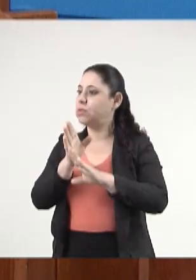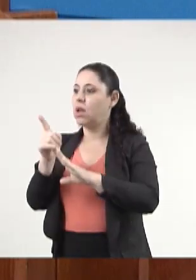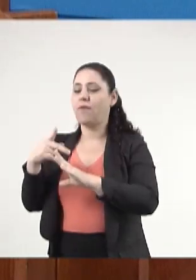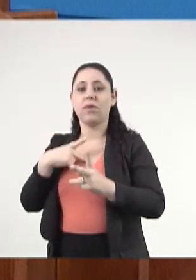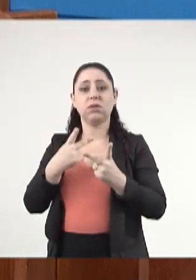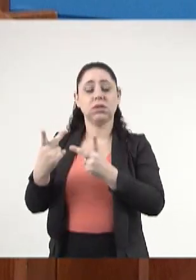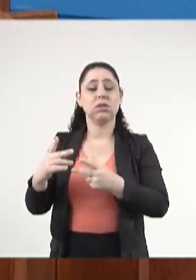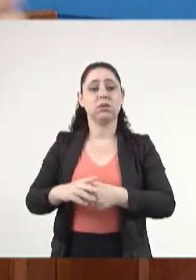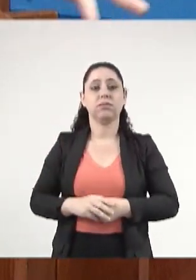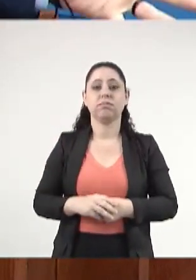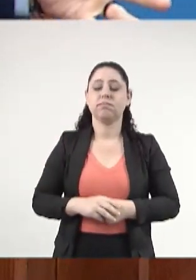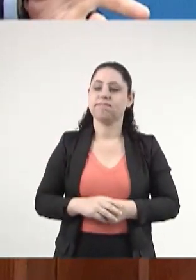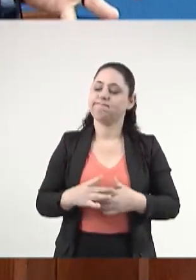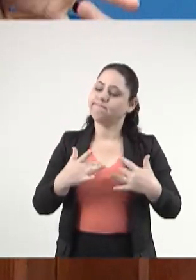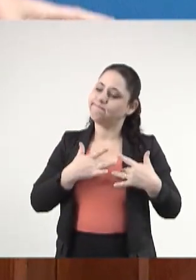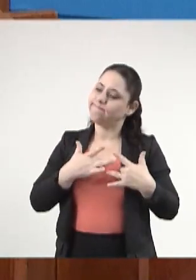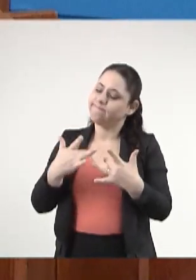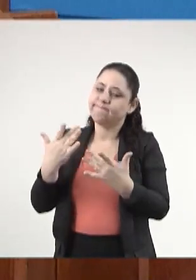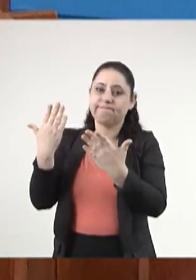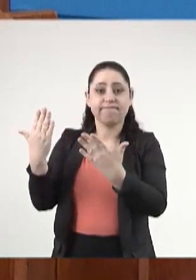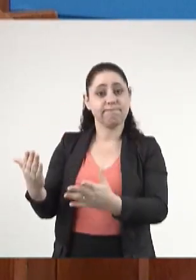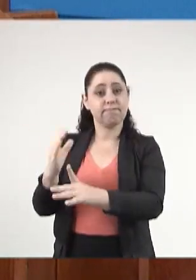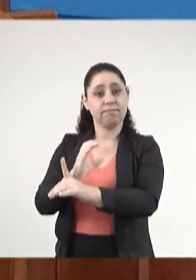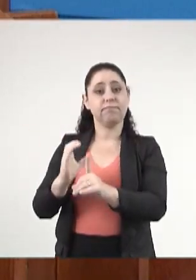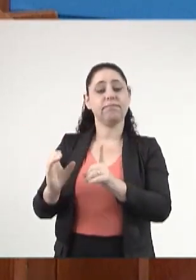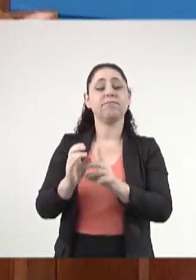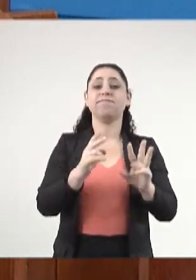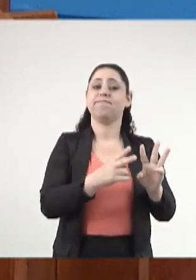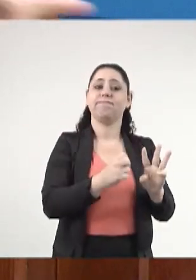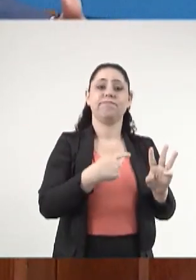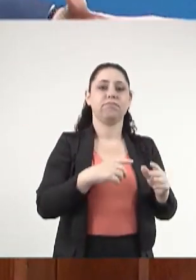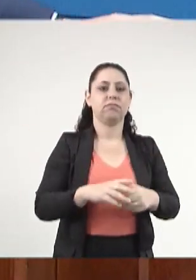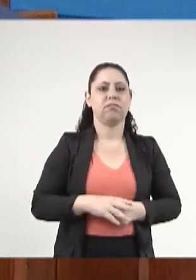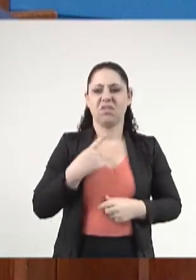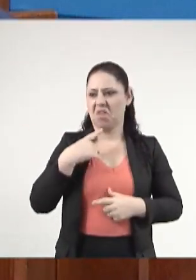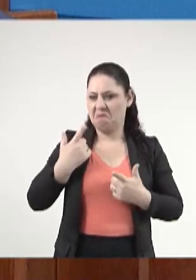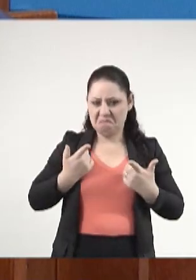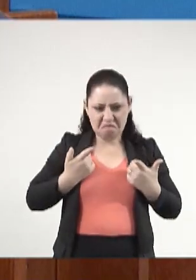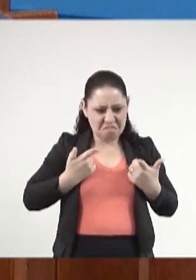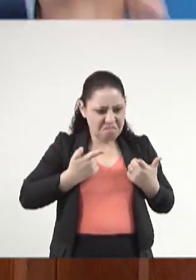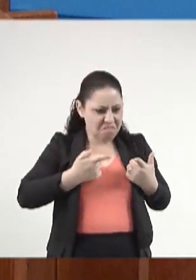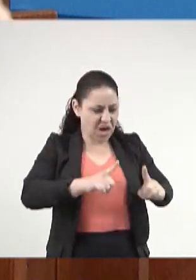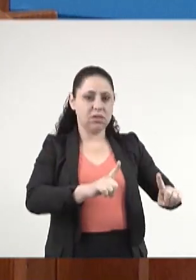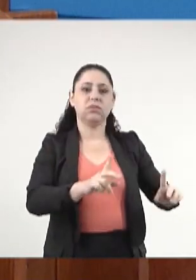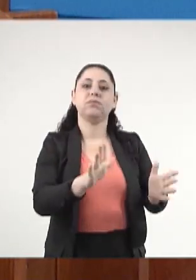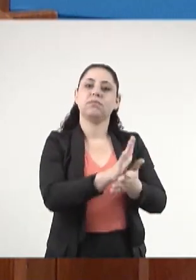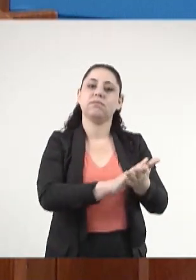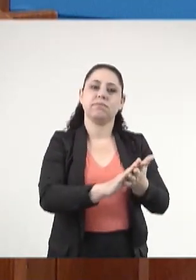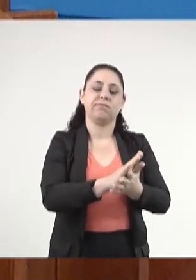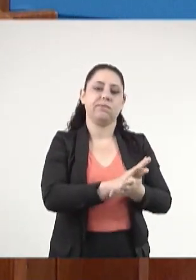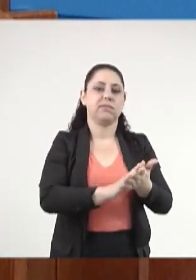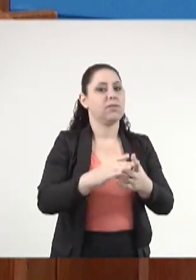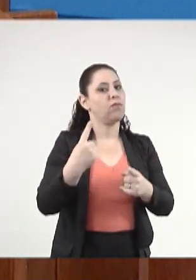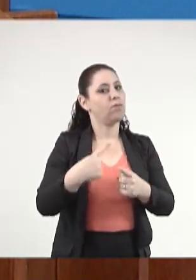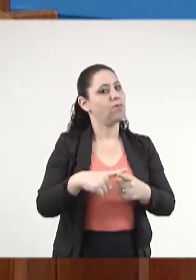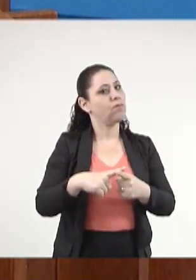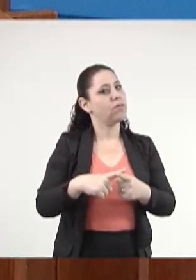para prestar solidariedade à comunidade indígena. Ninguém foi incitar nada, até porque seria